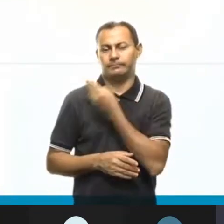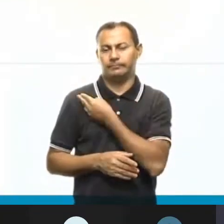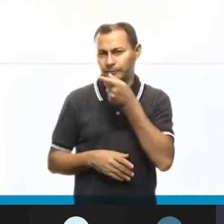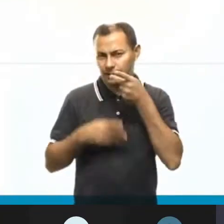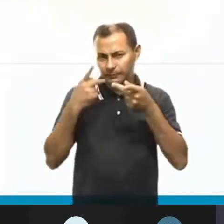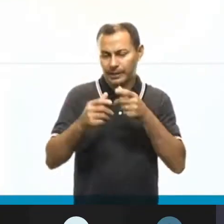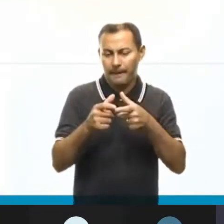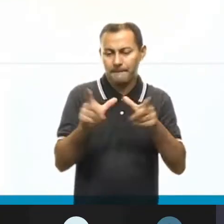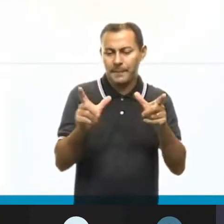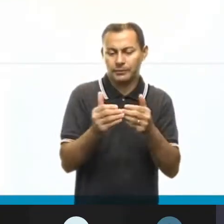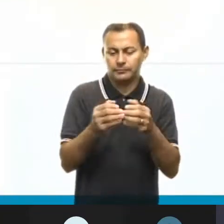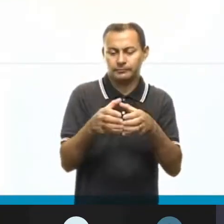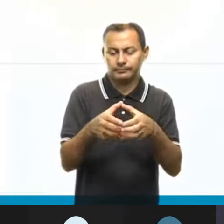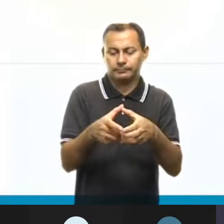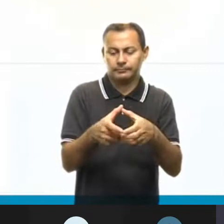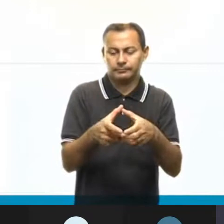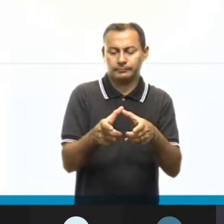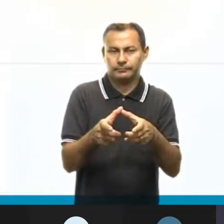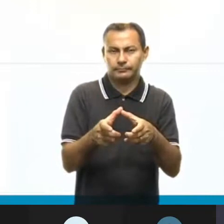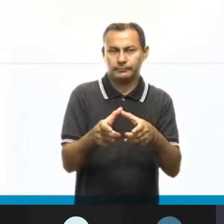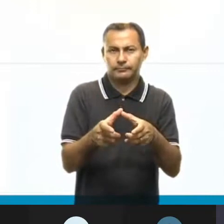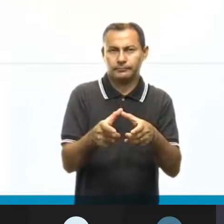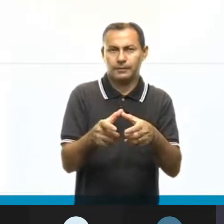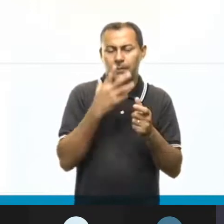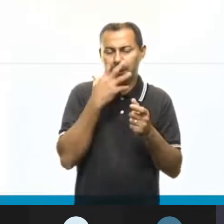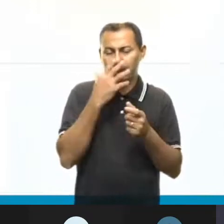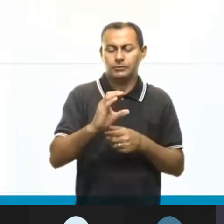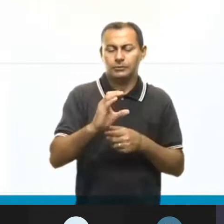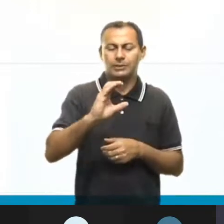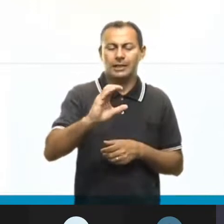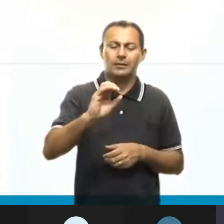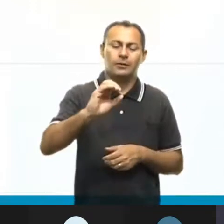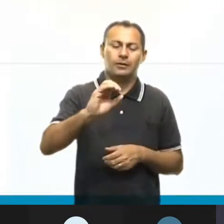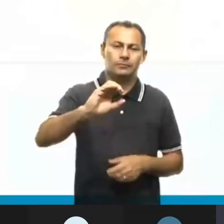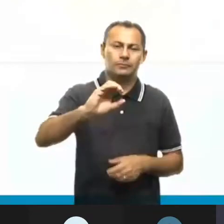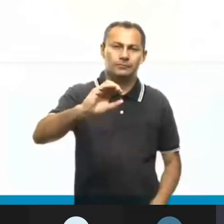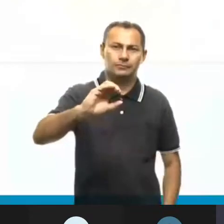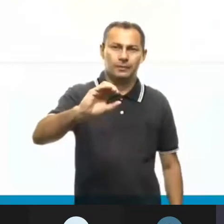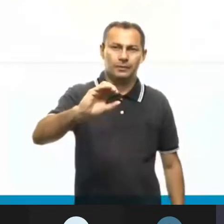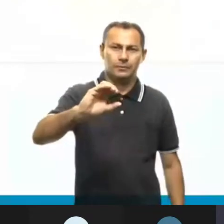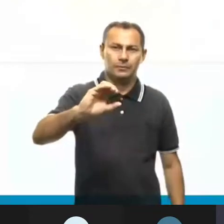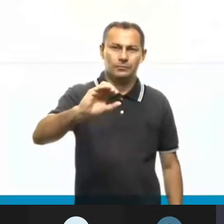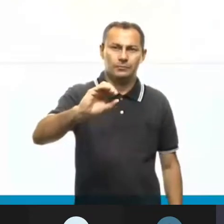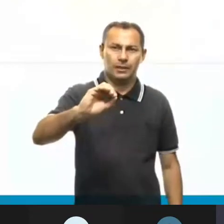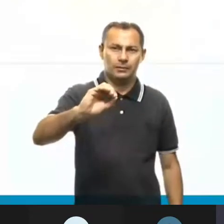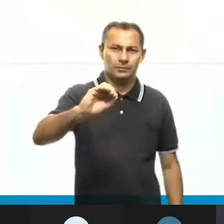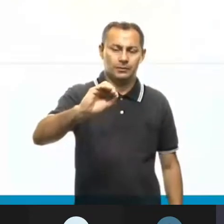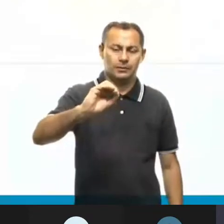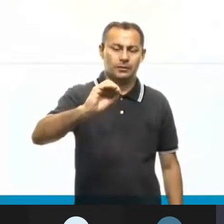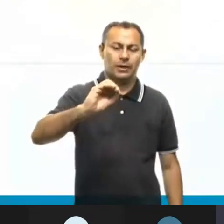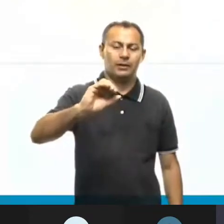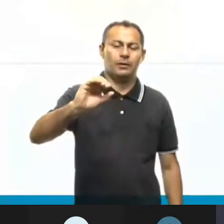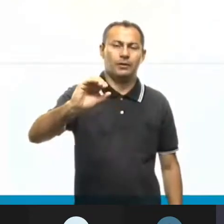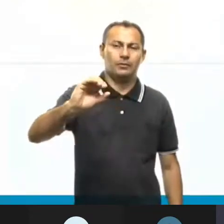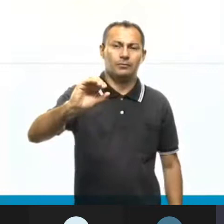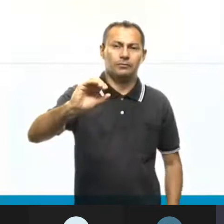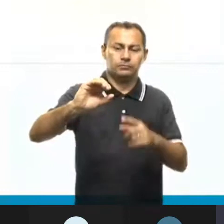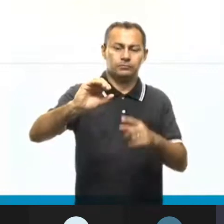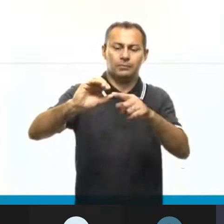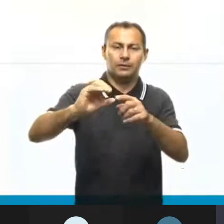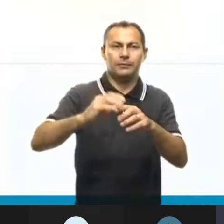que está aberta. Então, por isso que ela tem uma forma de C. Tá? Logo abaixo da cartilagem, nós vamos ter aqui a presença aqui,